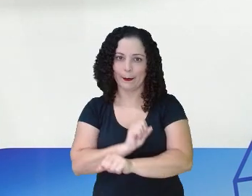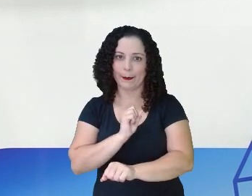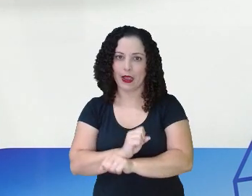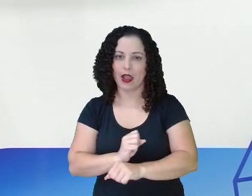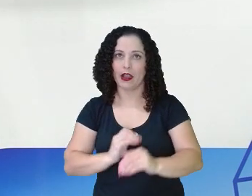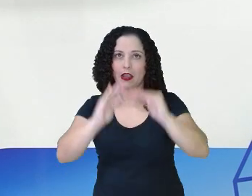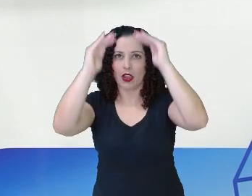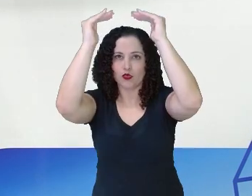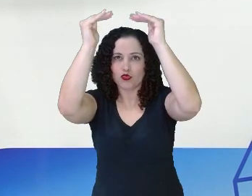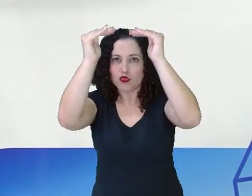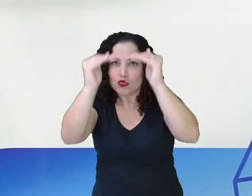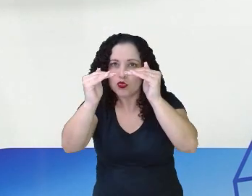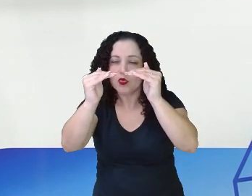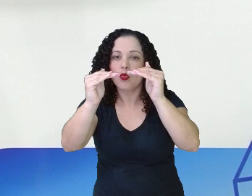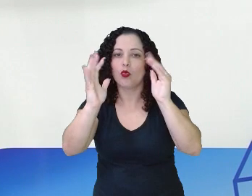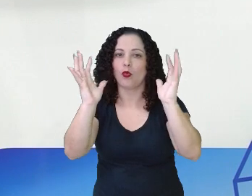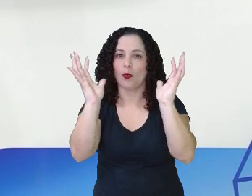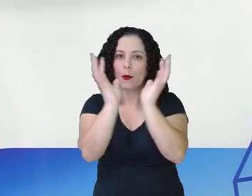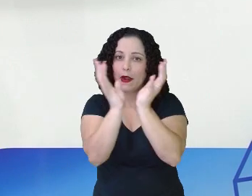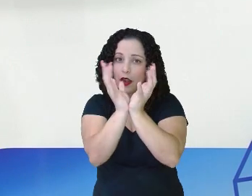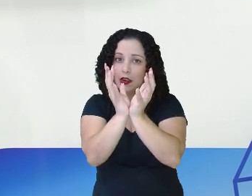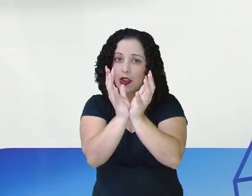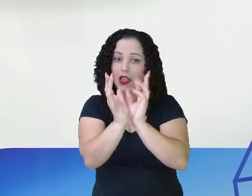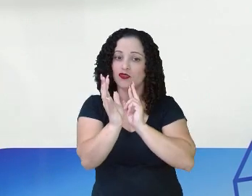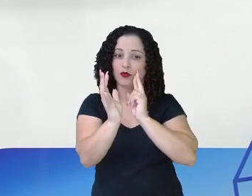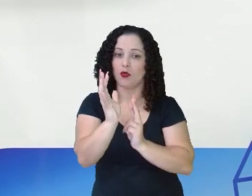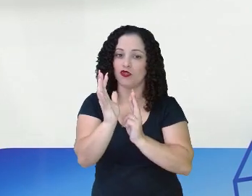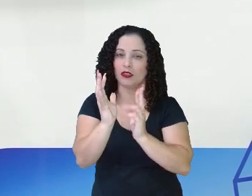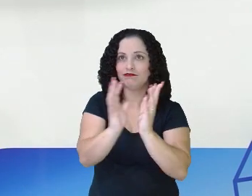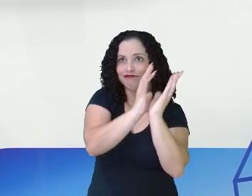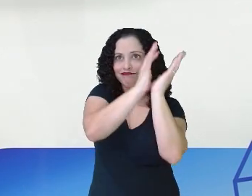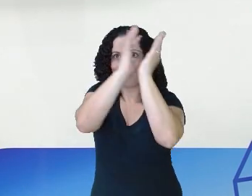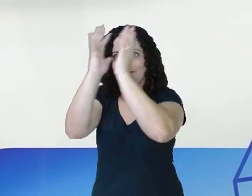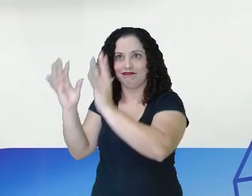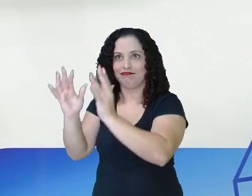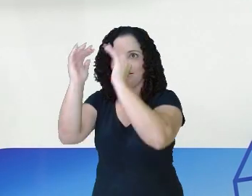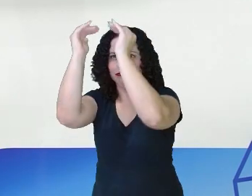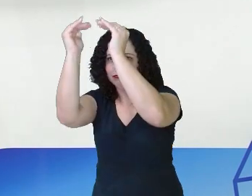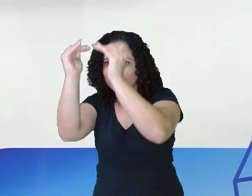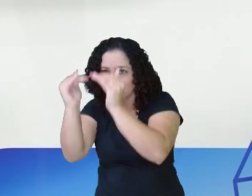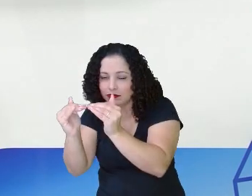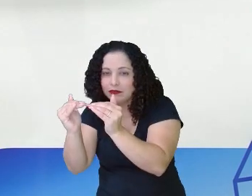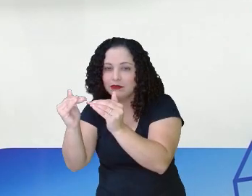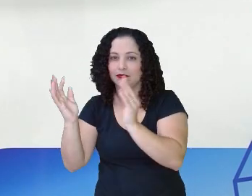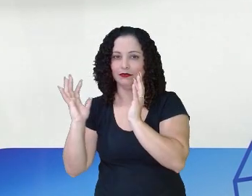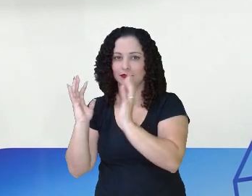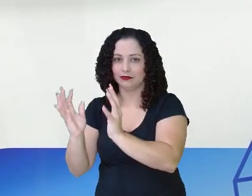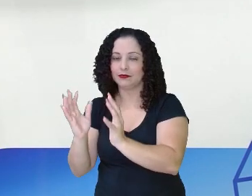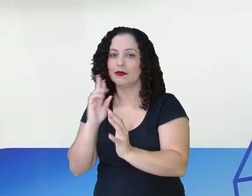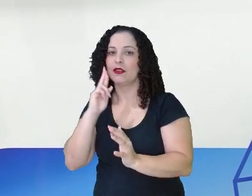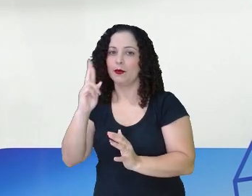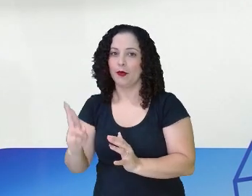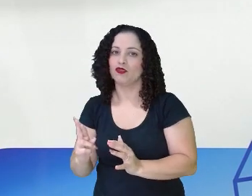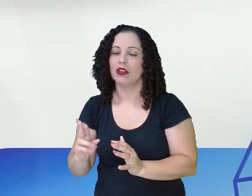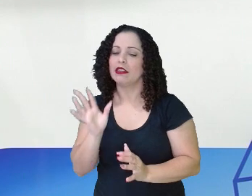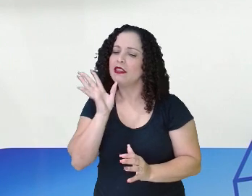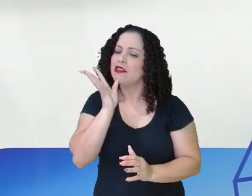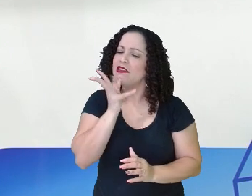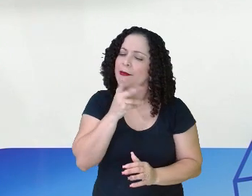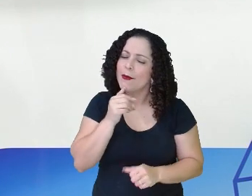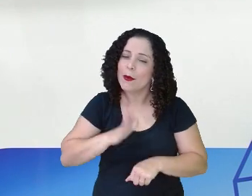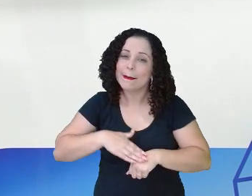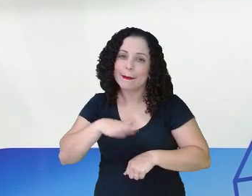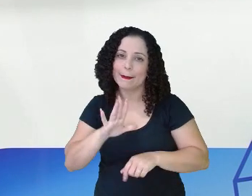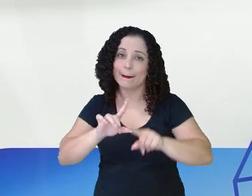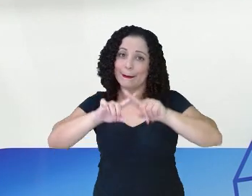e faz a adição dos resultados. Você vai conseguir Talvez seja um pouco mais demorado, mas